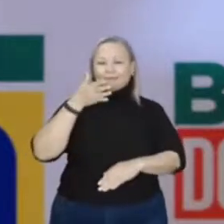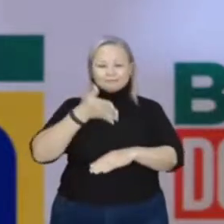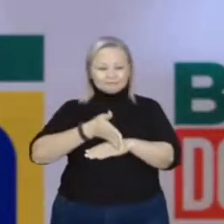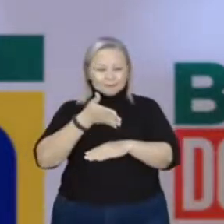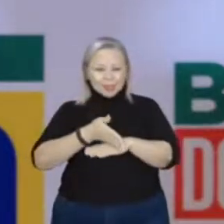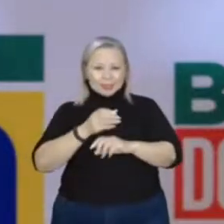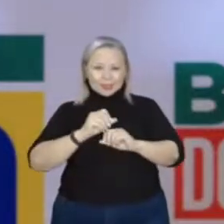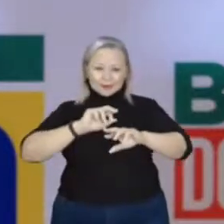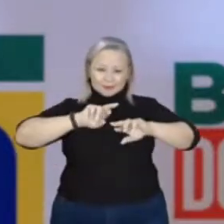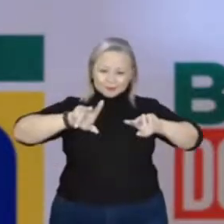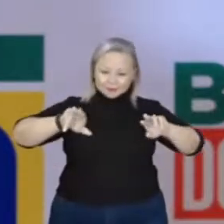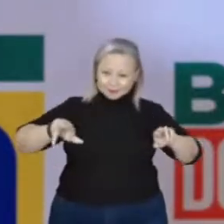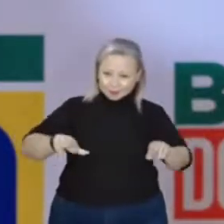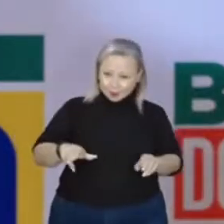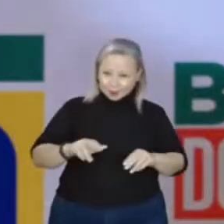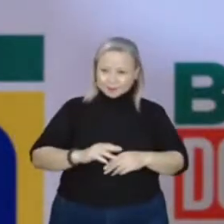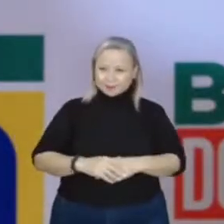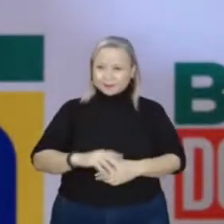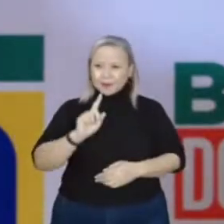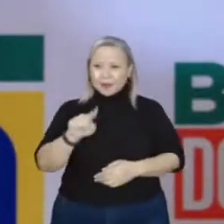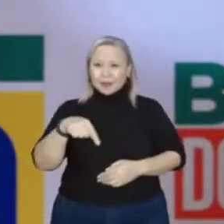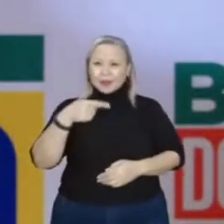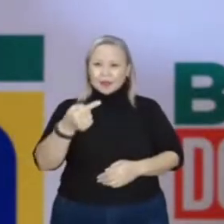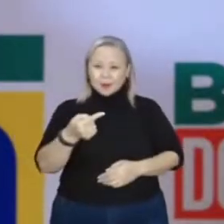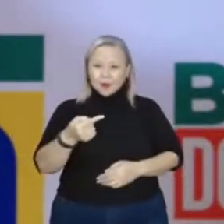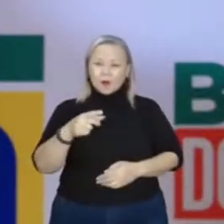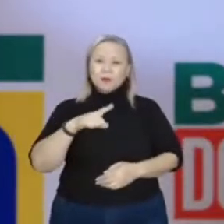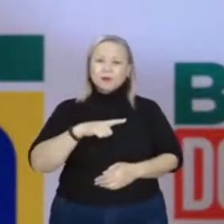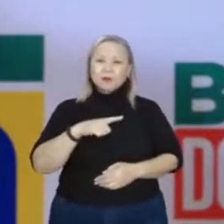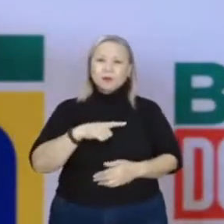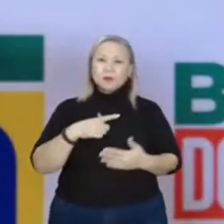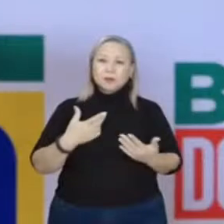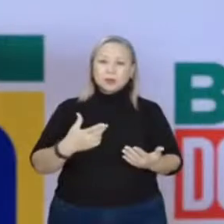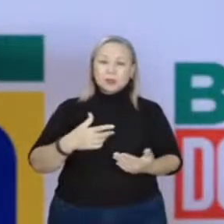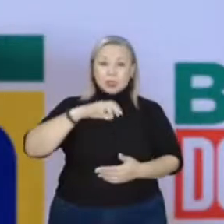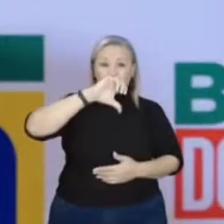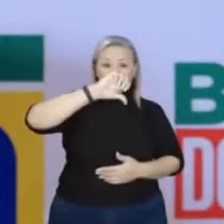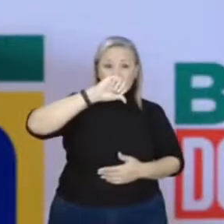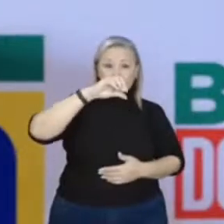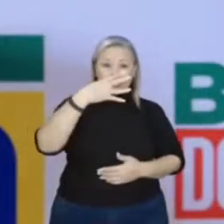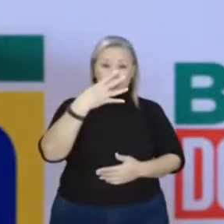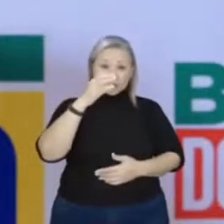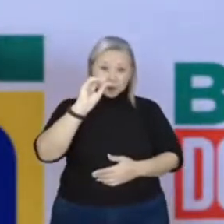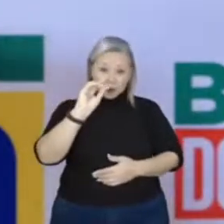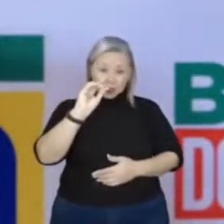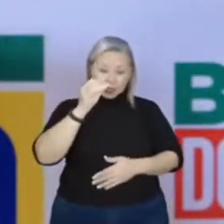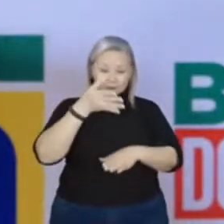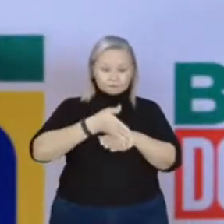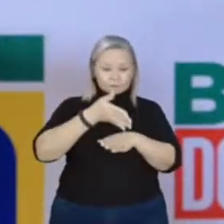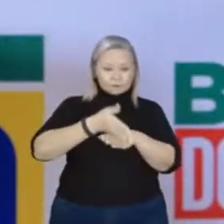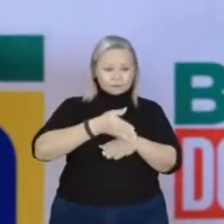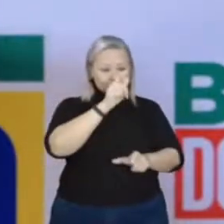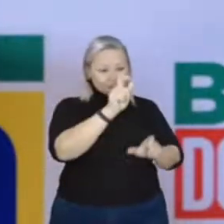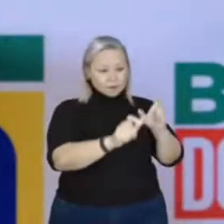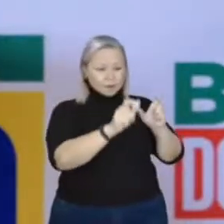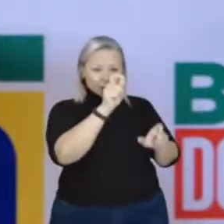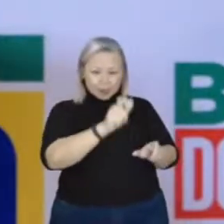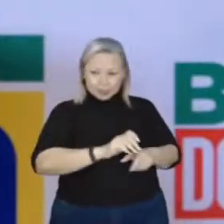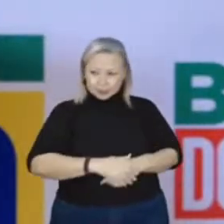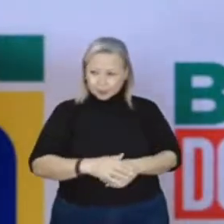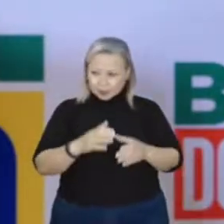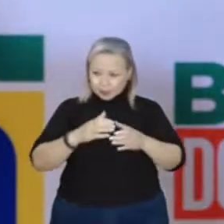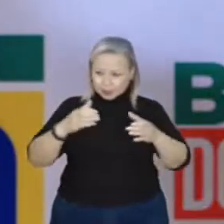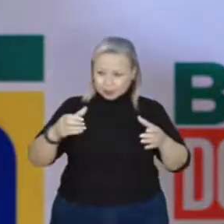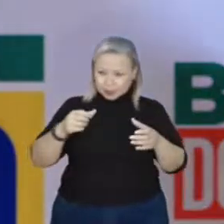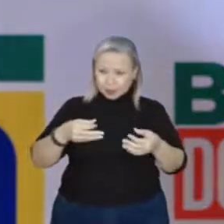plural. Depois, nós tivemos 940 participantes, a maioria absoluta